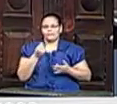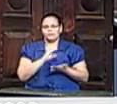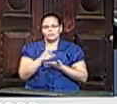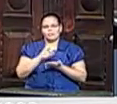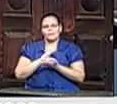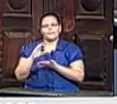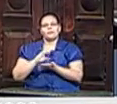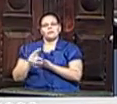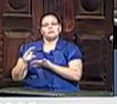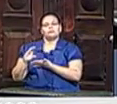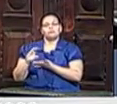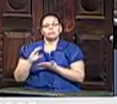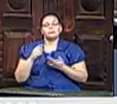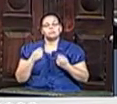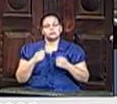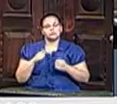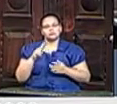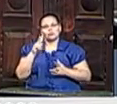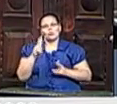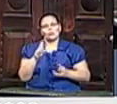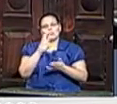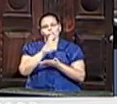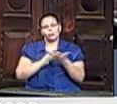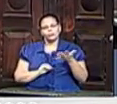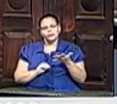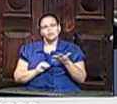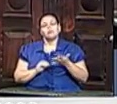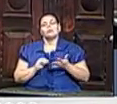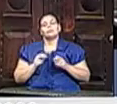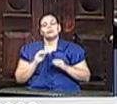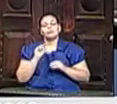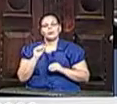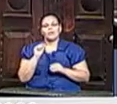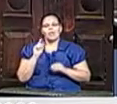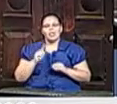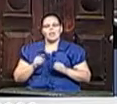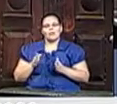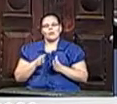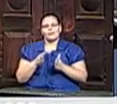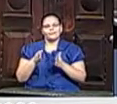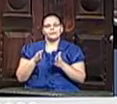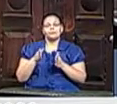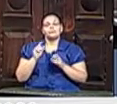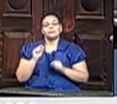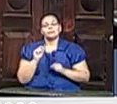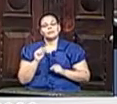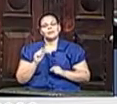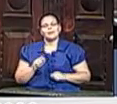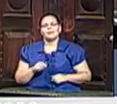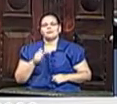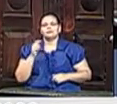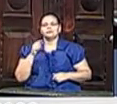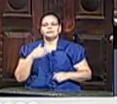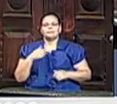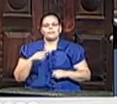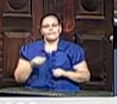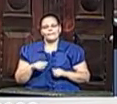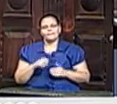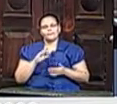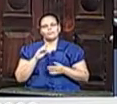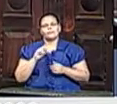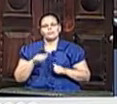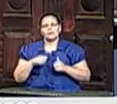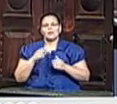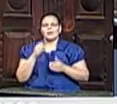precisa consolidar um modelo, e este pode ser o caminho aperfeiçoado para cada vez mais